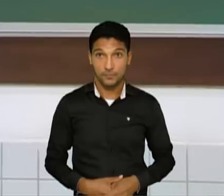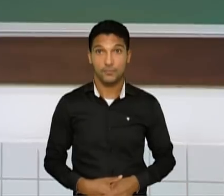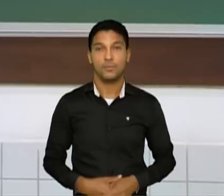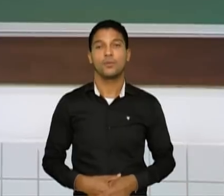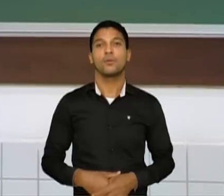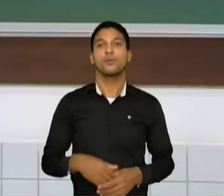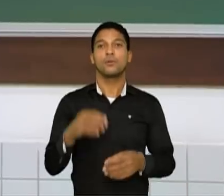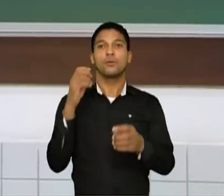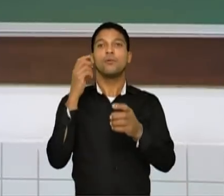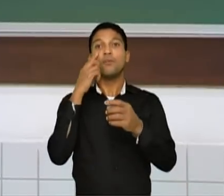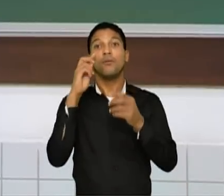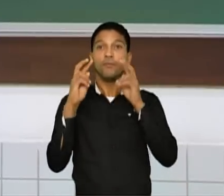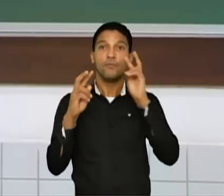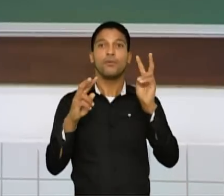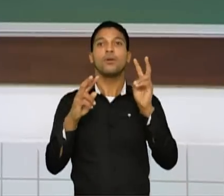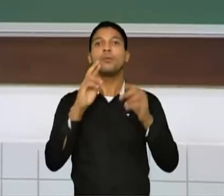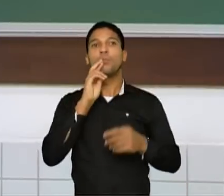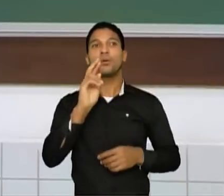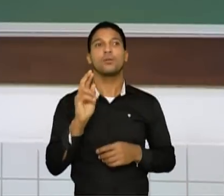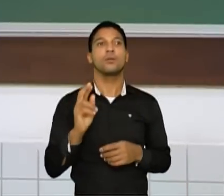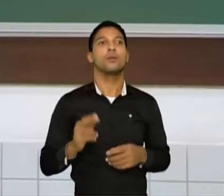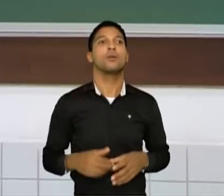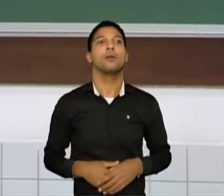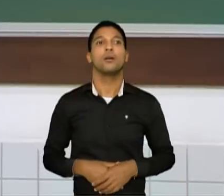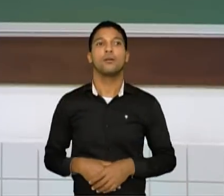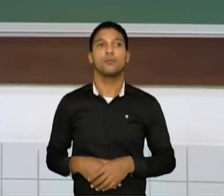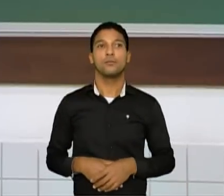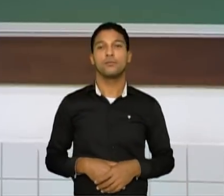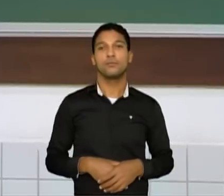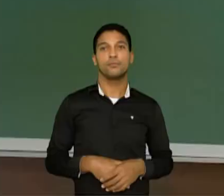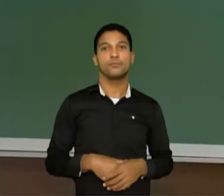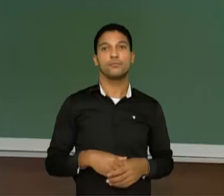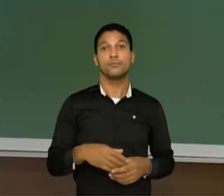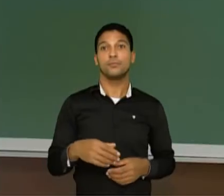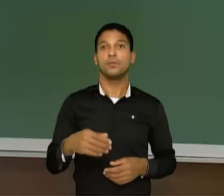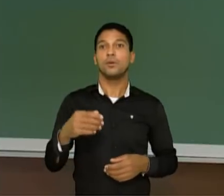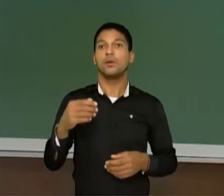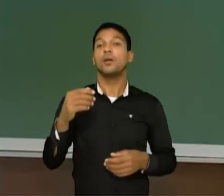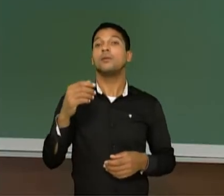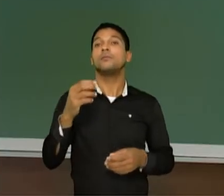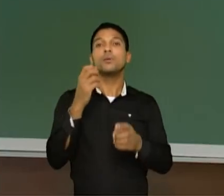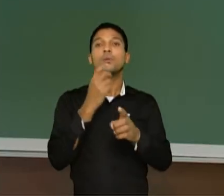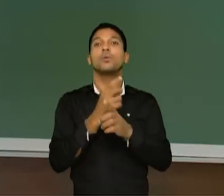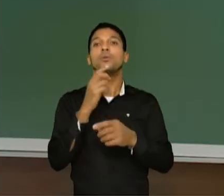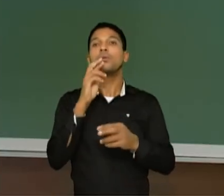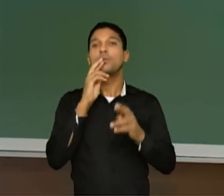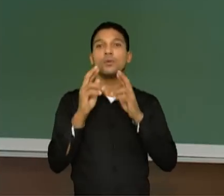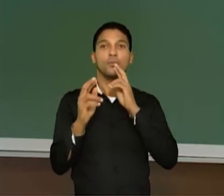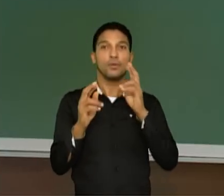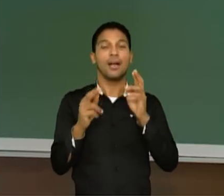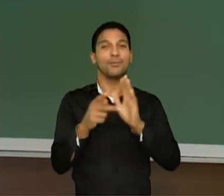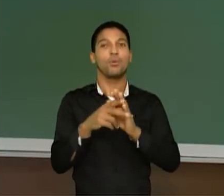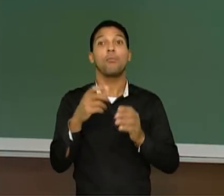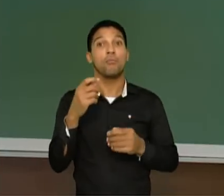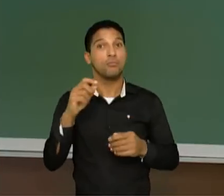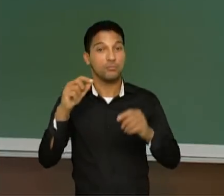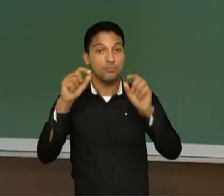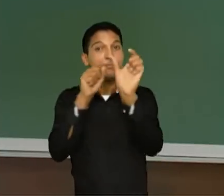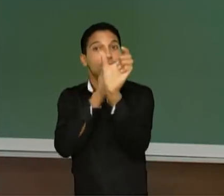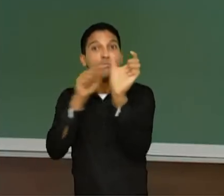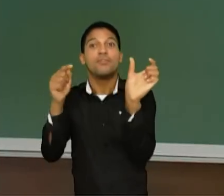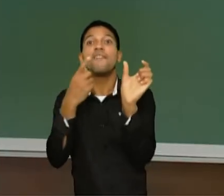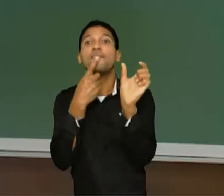E aí, galera, vamos retornar então? Olha lá, quem captou ali, né, e fez uma inferência a respeito do significado das palavras